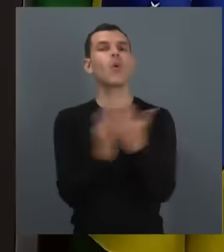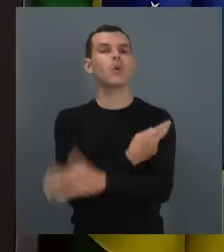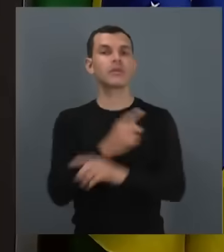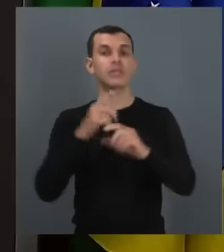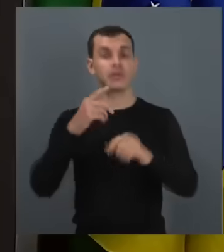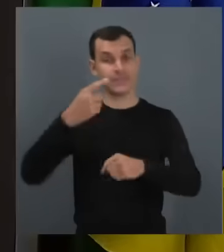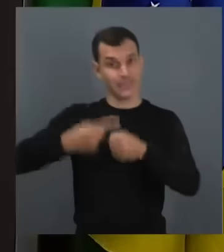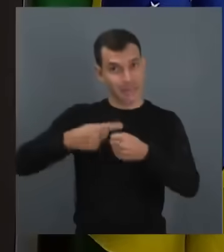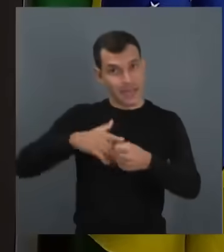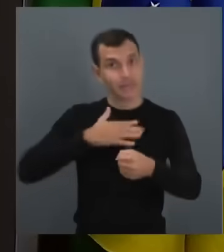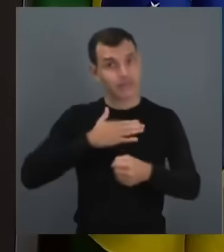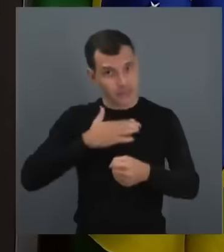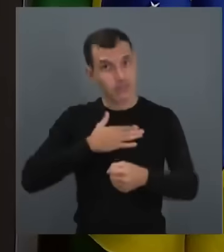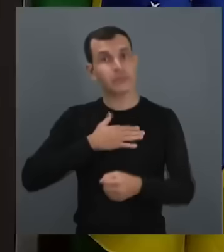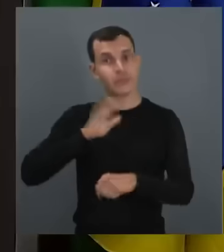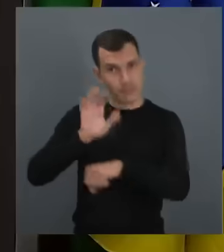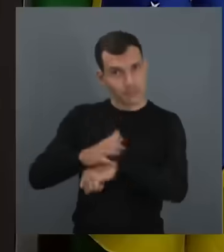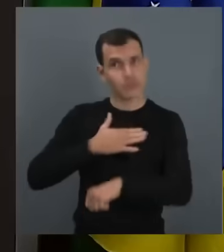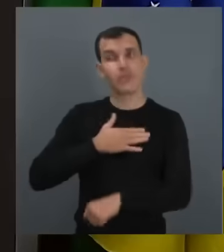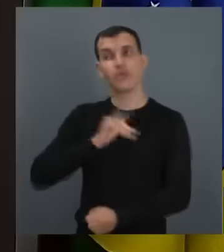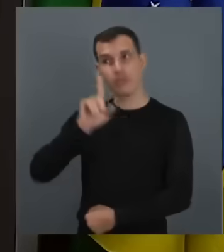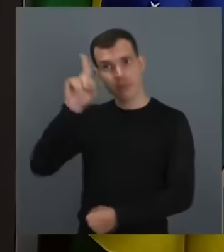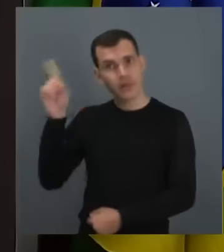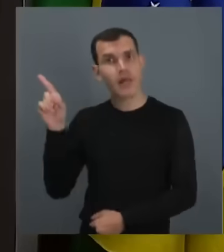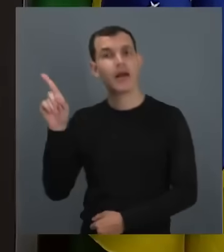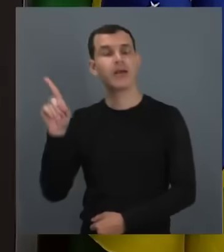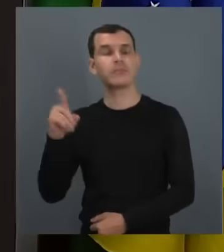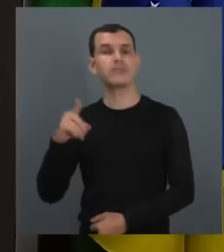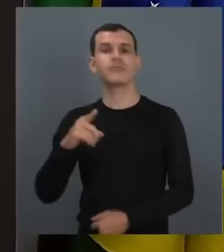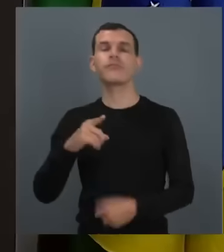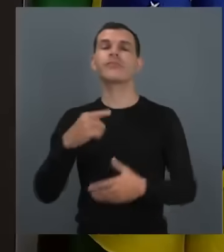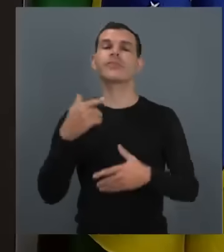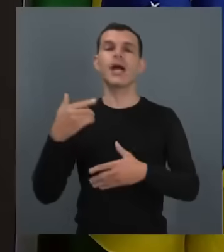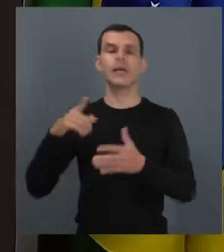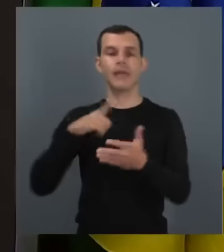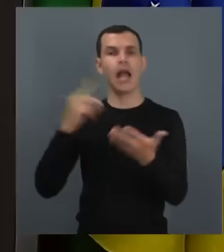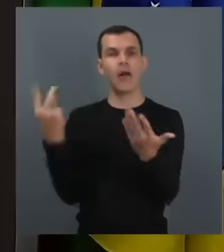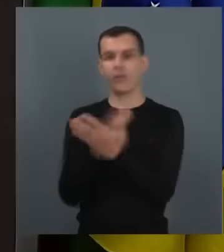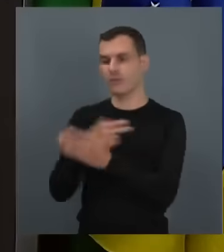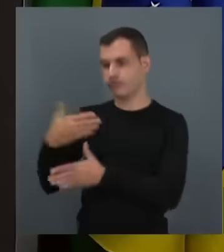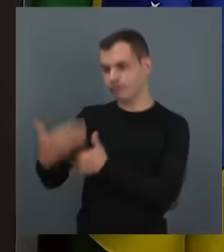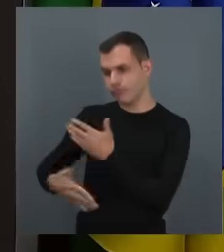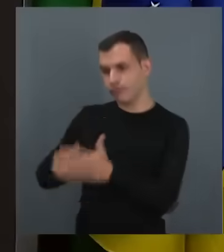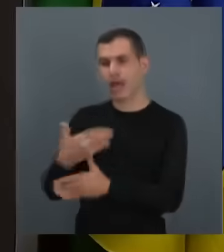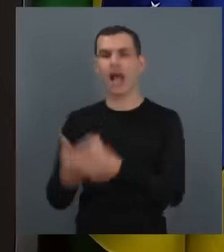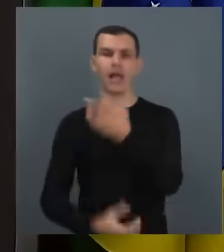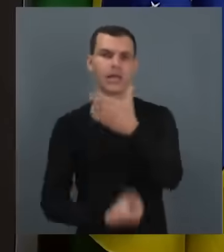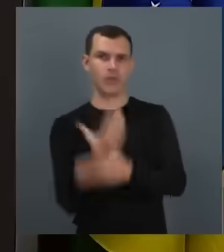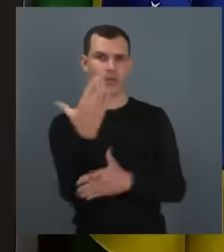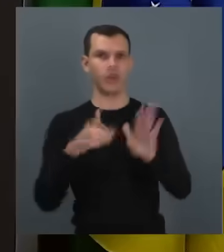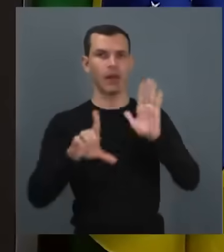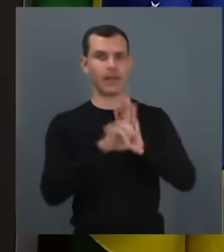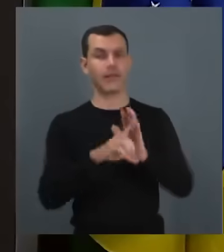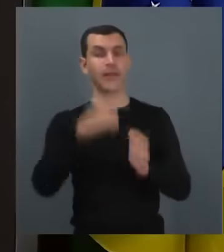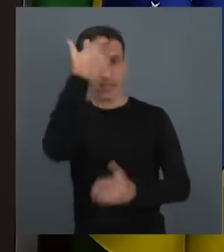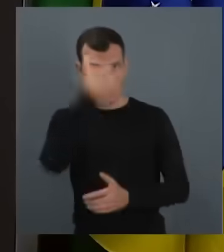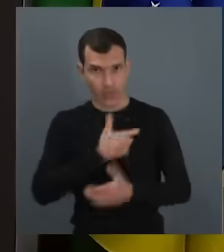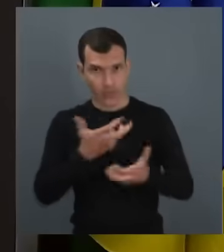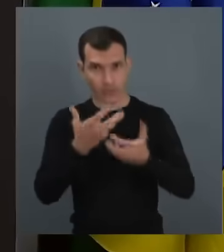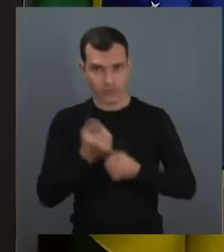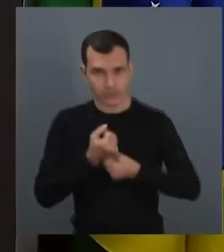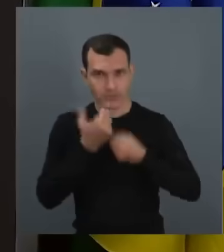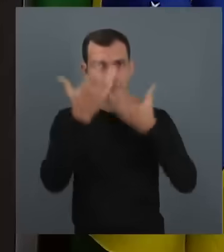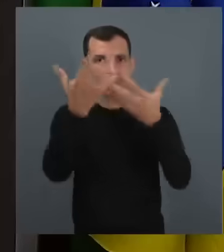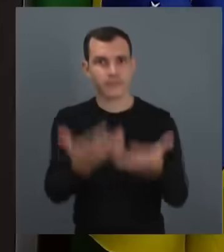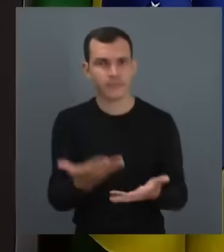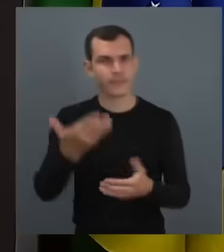cidade, que acabou produzindo uma lei. Eu vou confessar uma coisa aqui, presidente. Eu vivi na